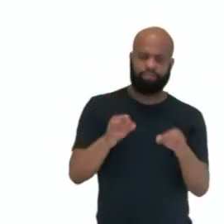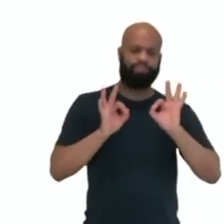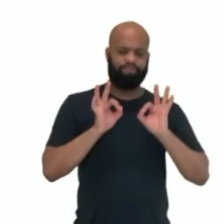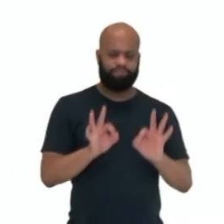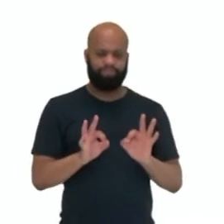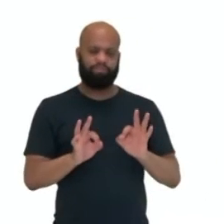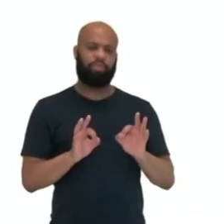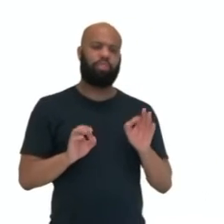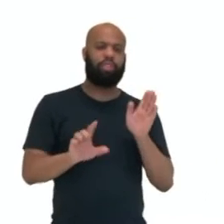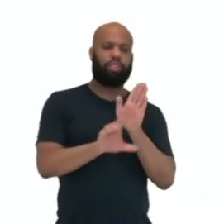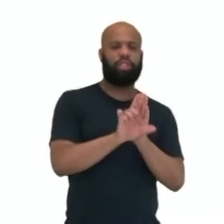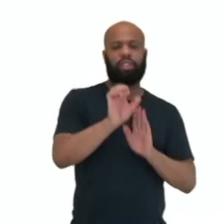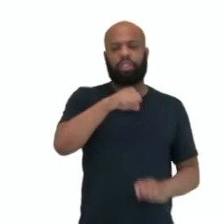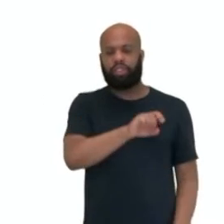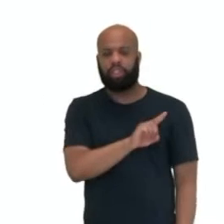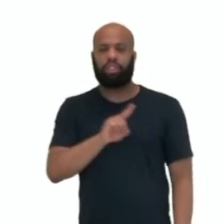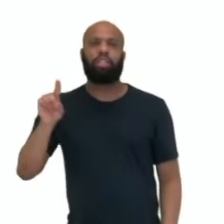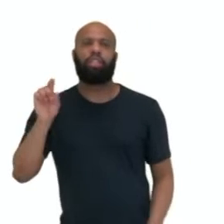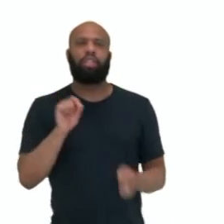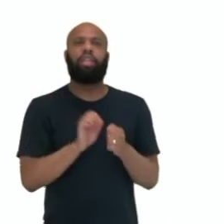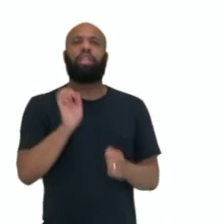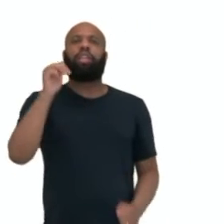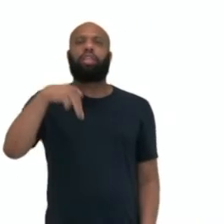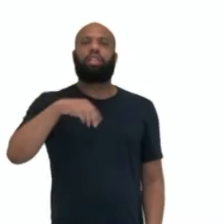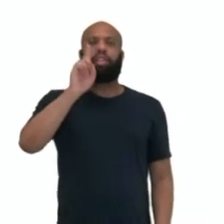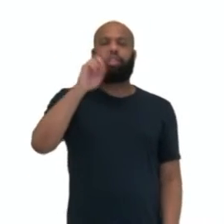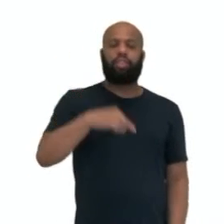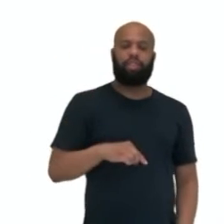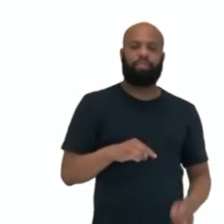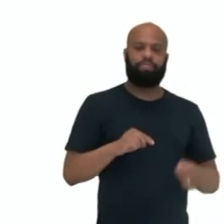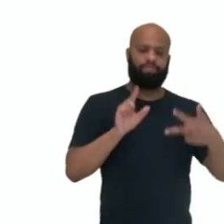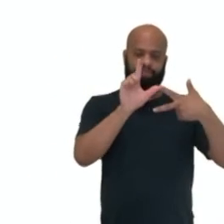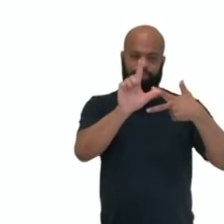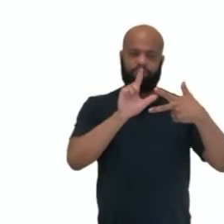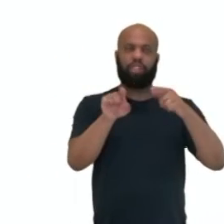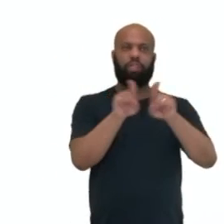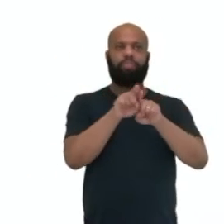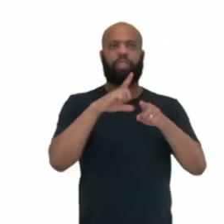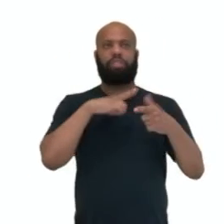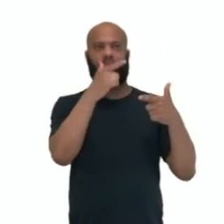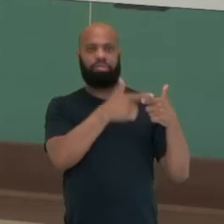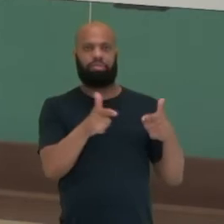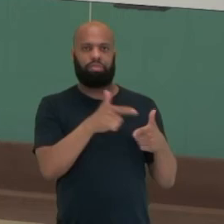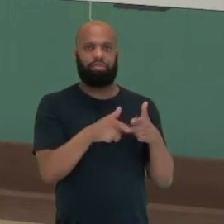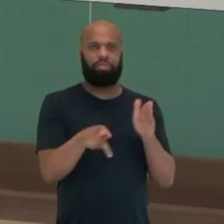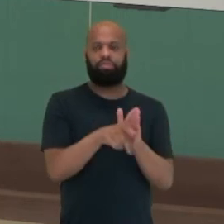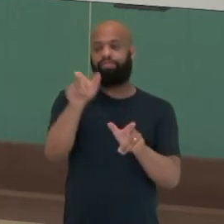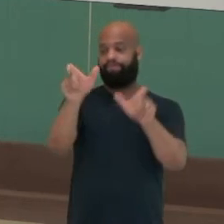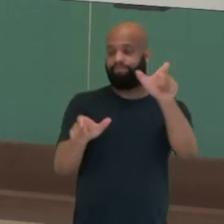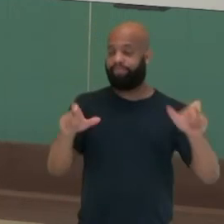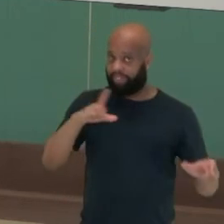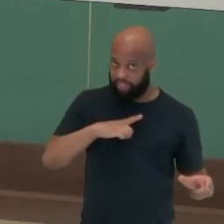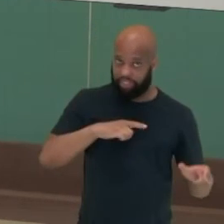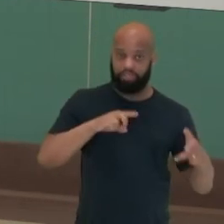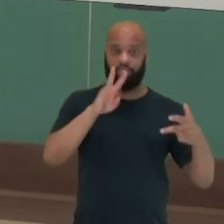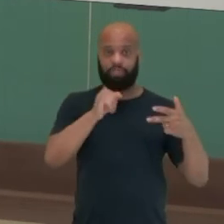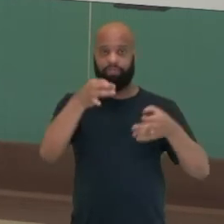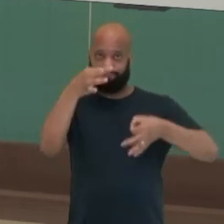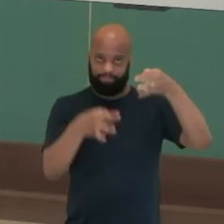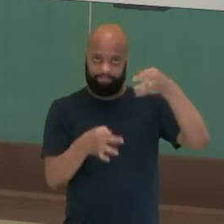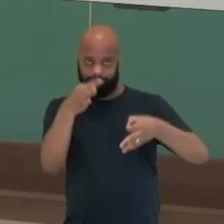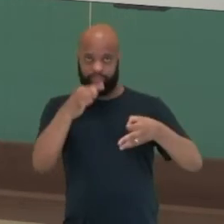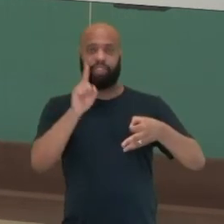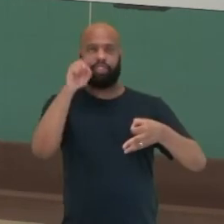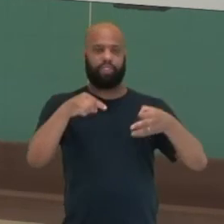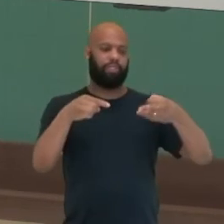invalidade das leis elaboradas pelo Legislativo e os conflitos entre os cidadãos. Como órgão máximo,